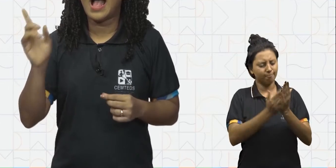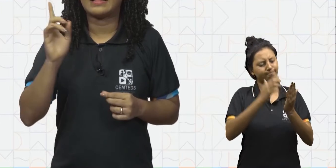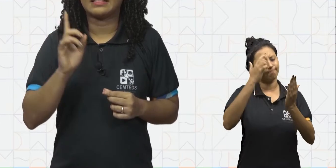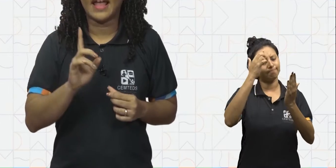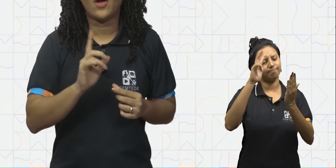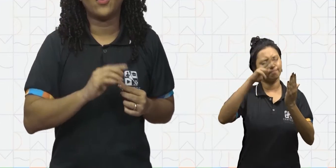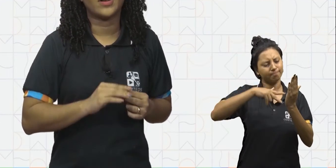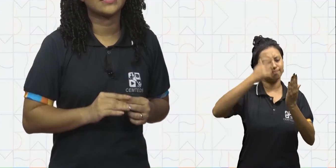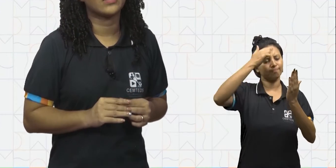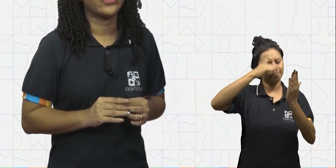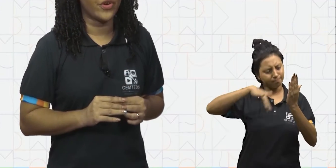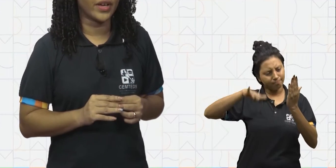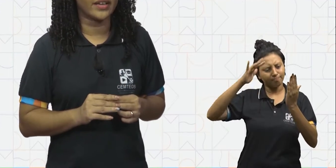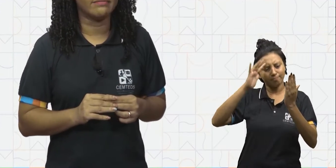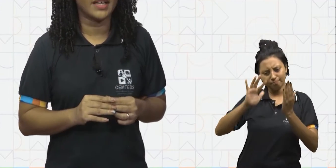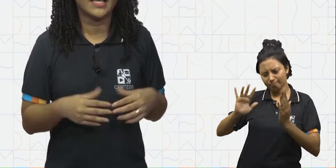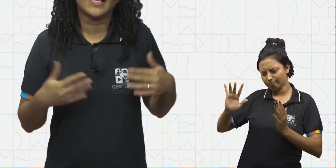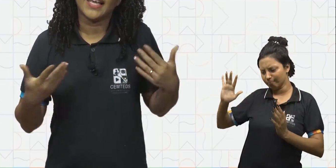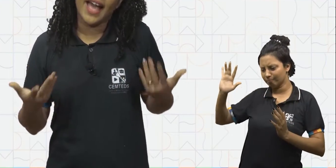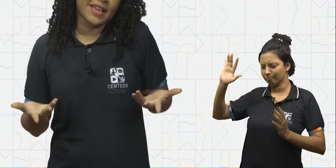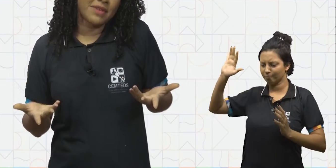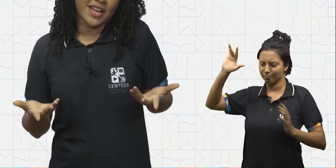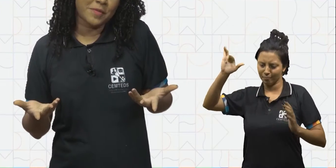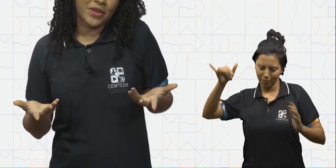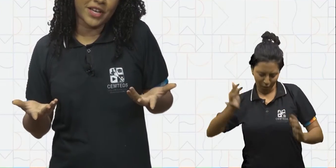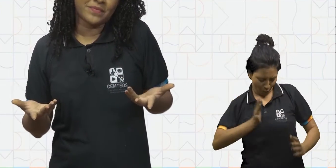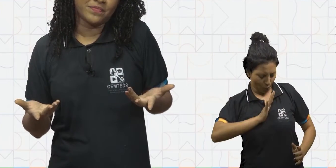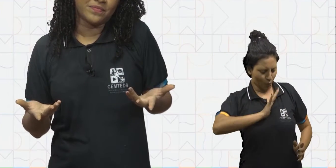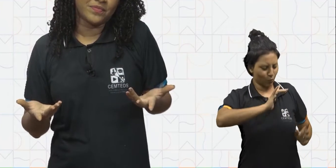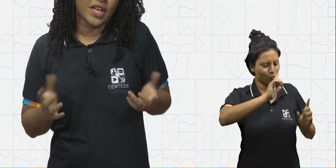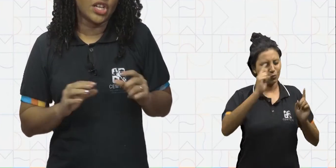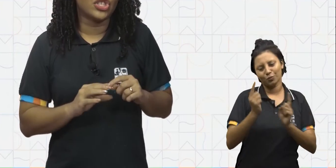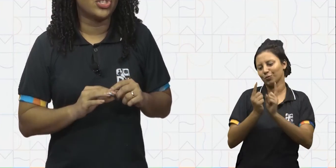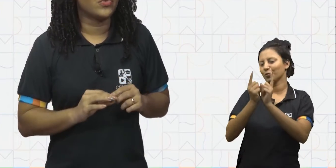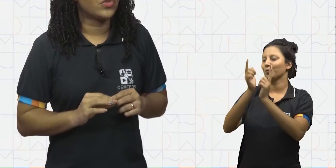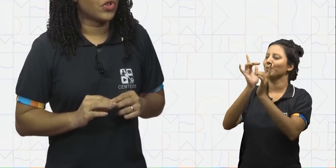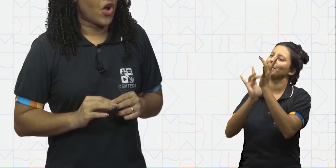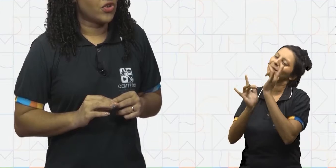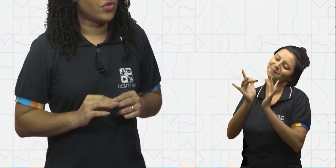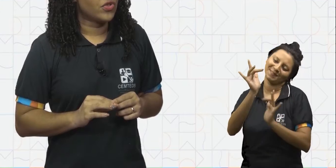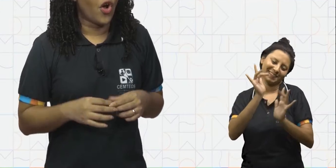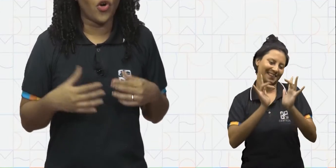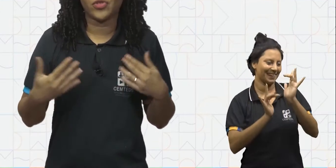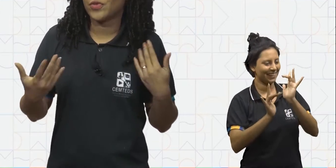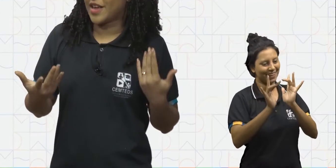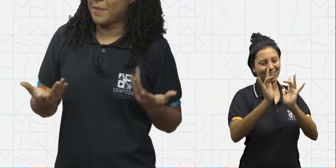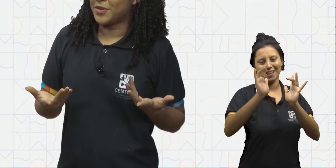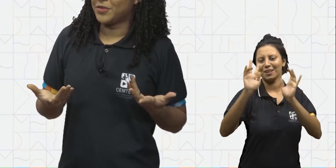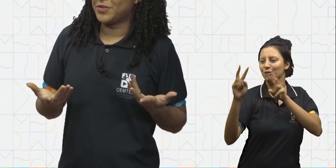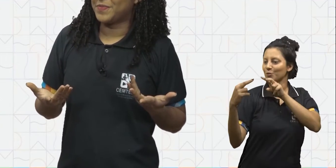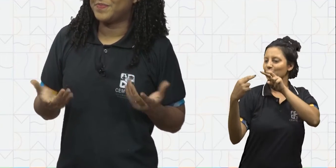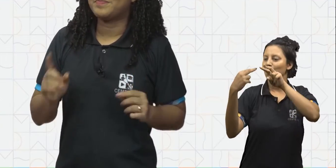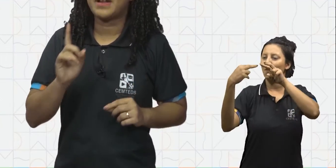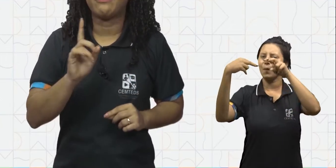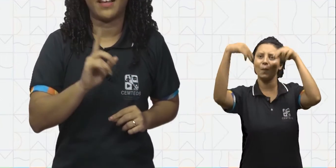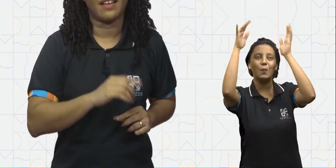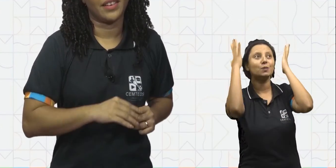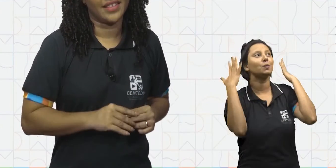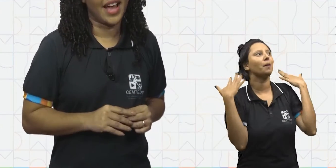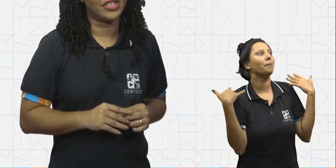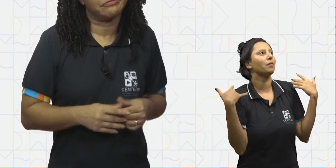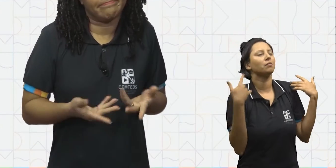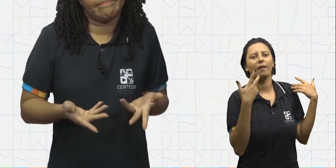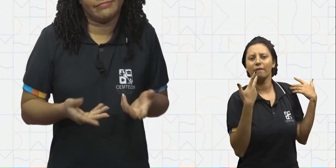ele até ao coração de alguém. E aí me namorei. De uns olhos ou de uns cabelos? Para